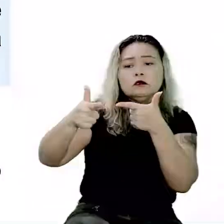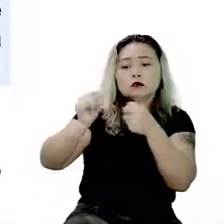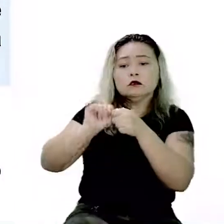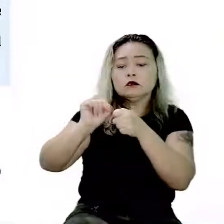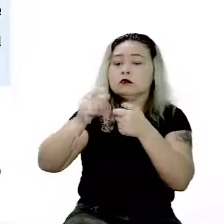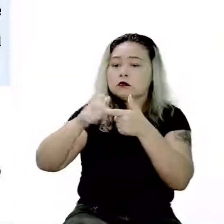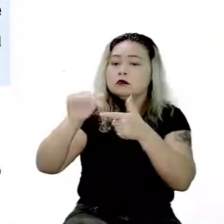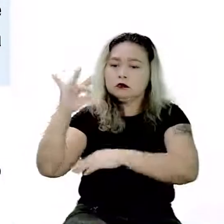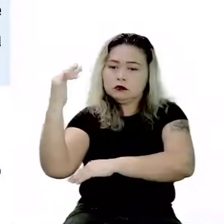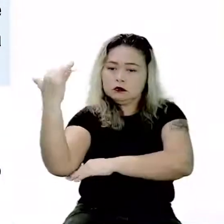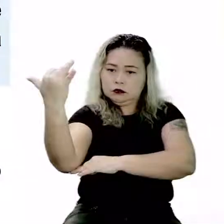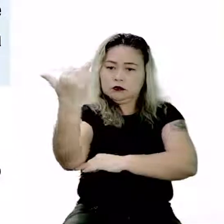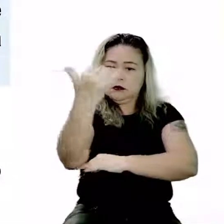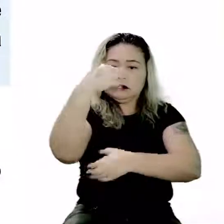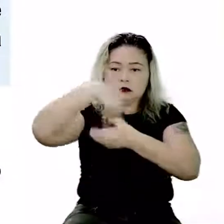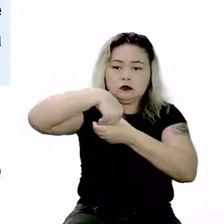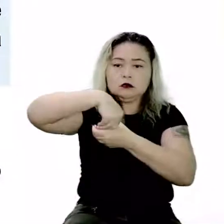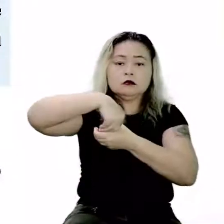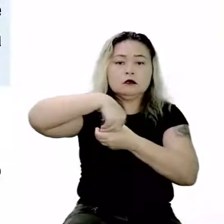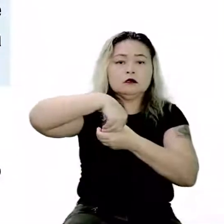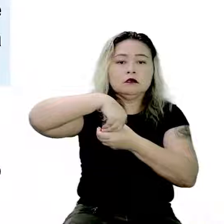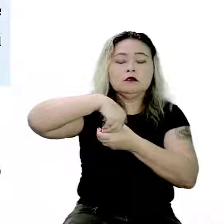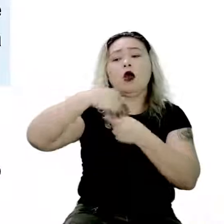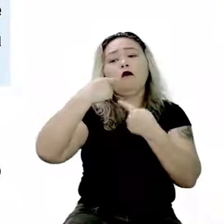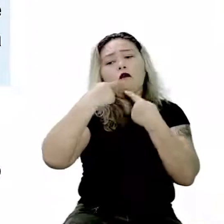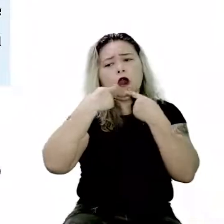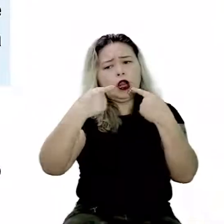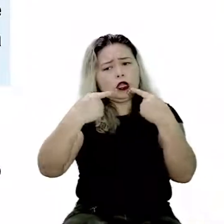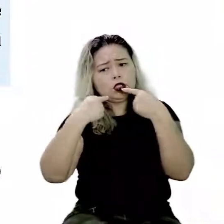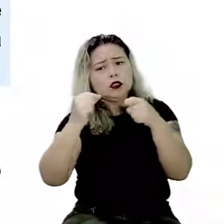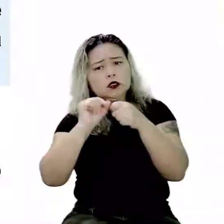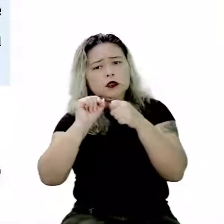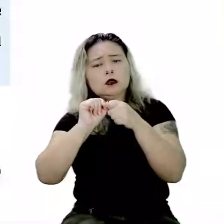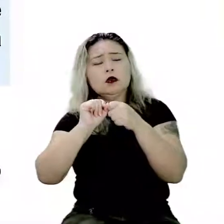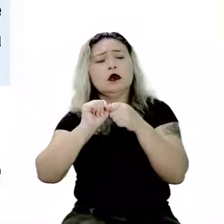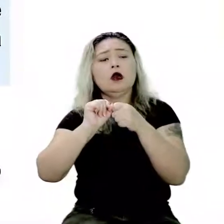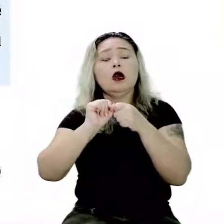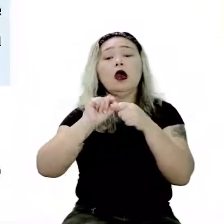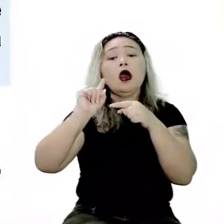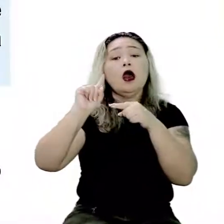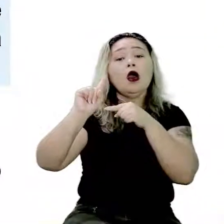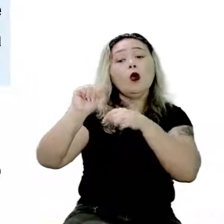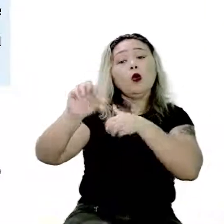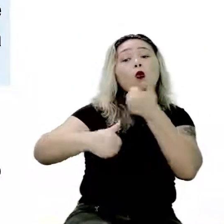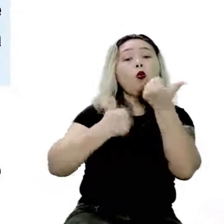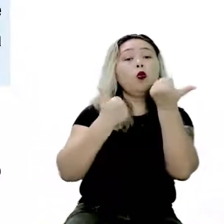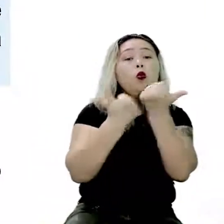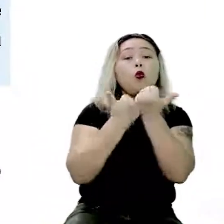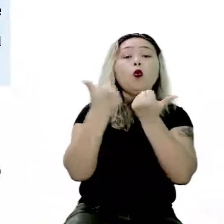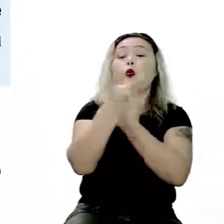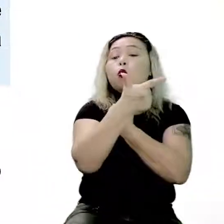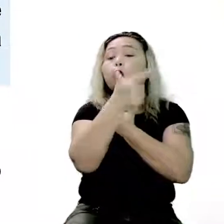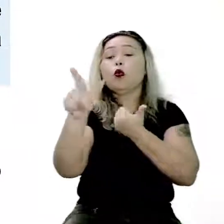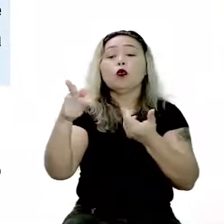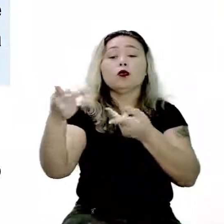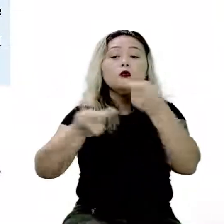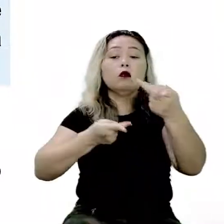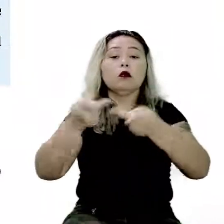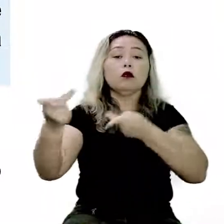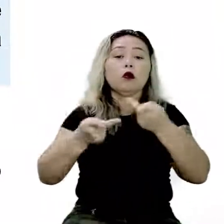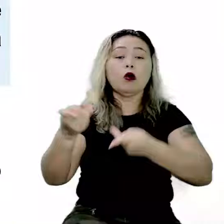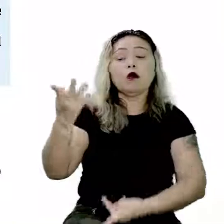muito grande. Ele foi muito criticado. Ele foi substituído por um outro projeto